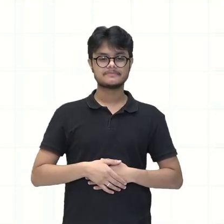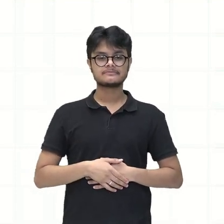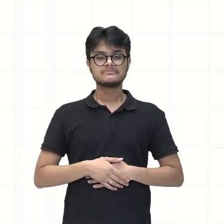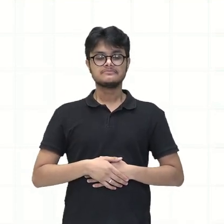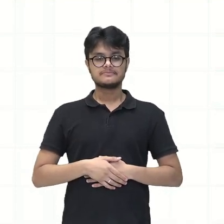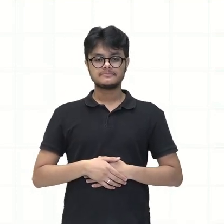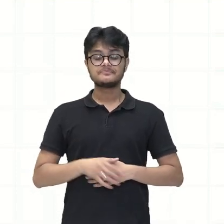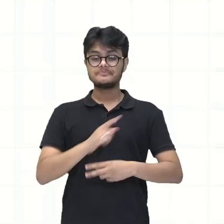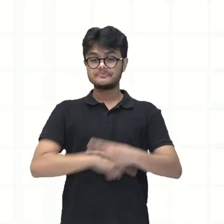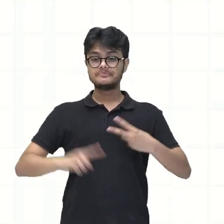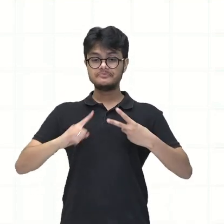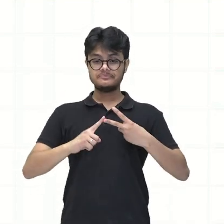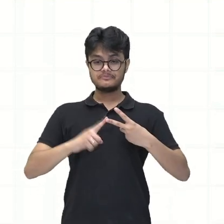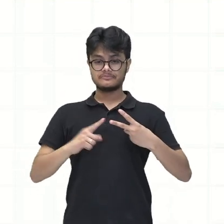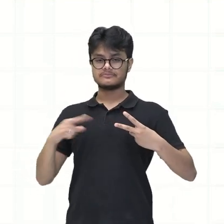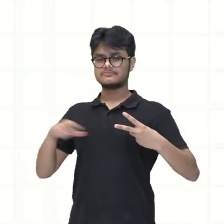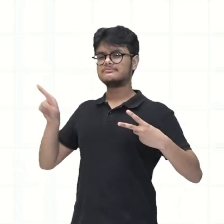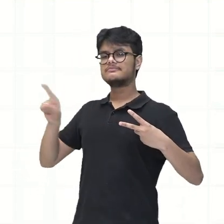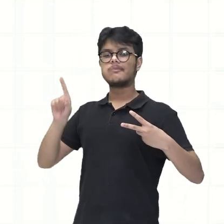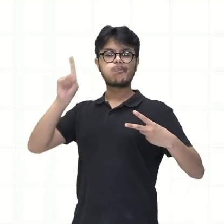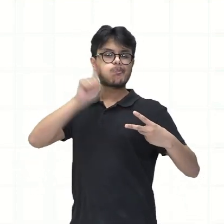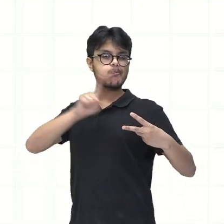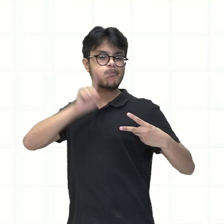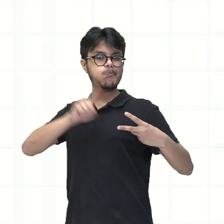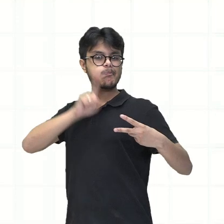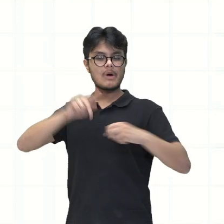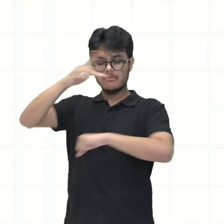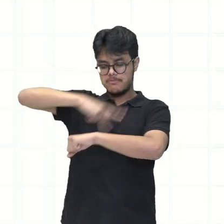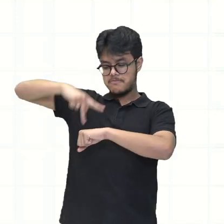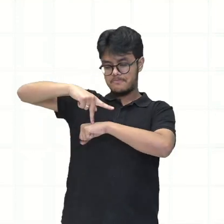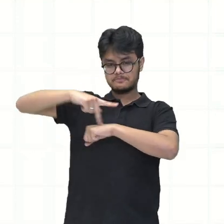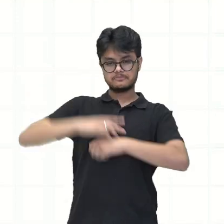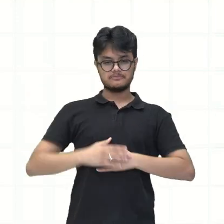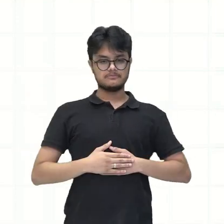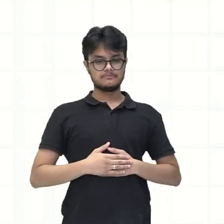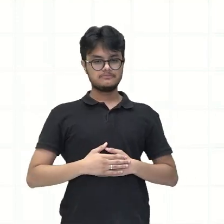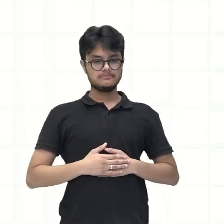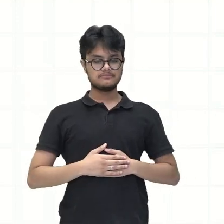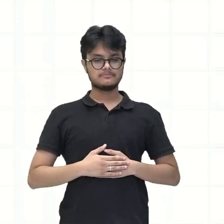56,5%. Em segundo lugar, nós temos os Estados Unidos, com